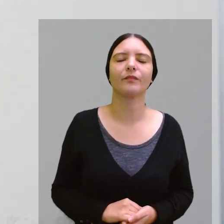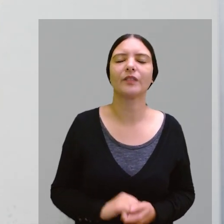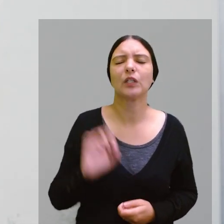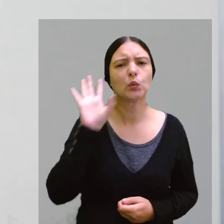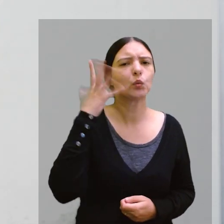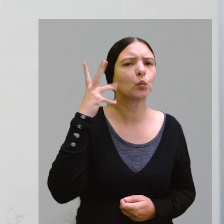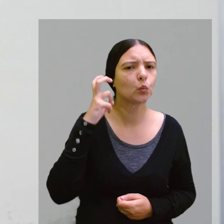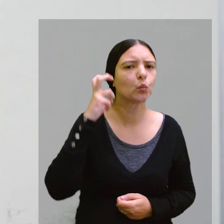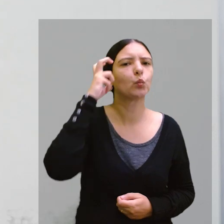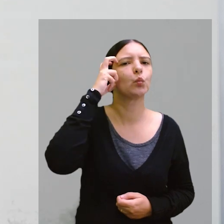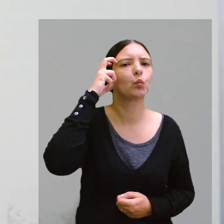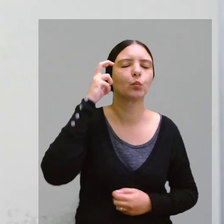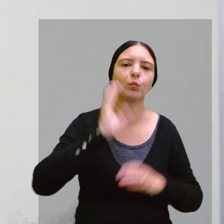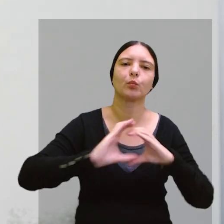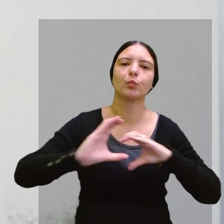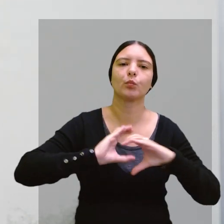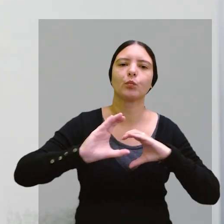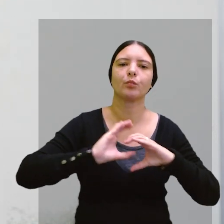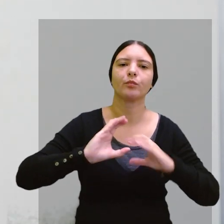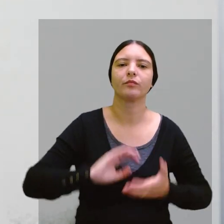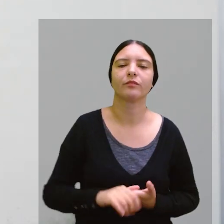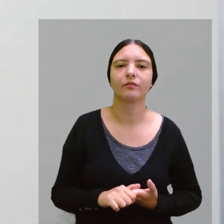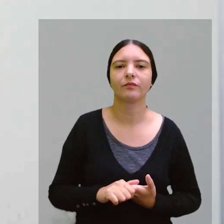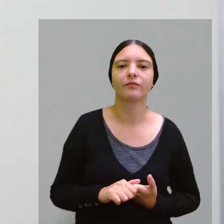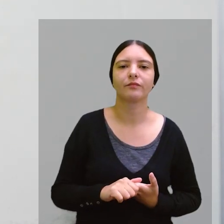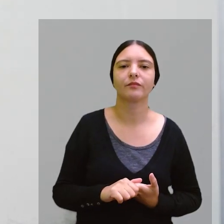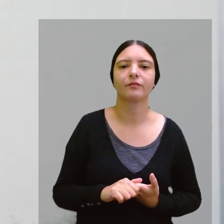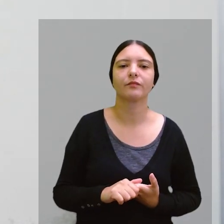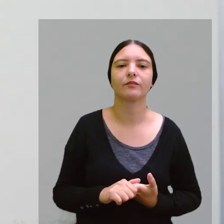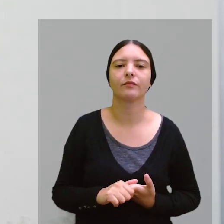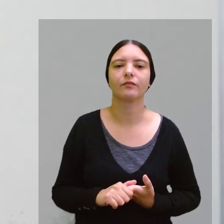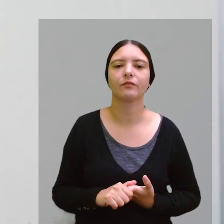solução cultural para comunicar. É só através